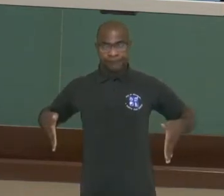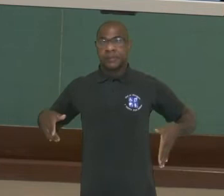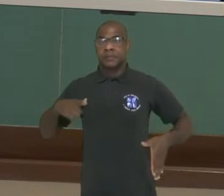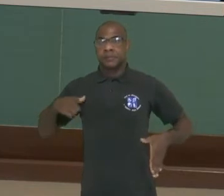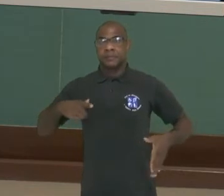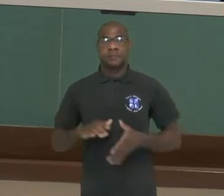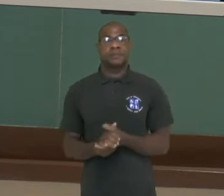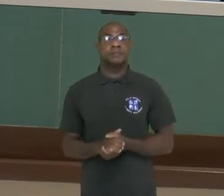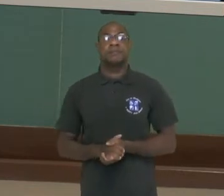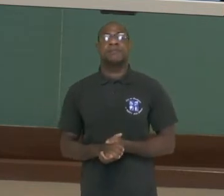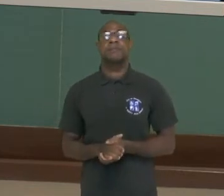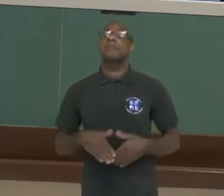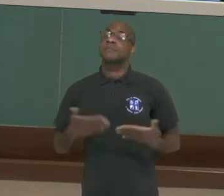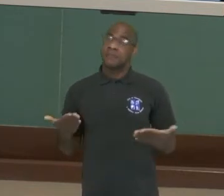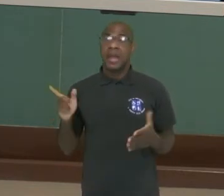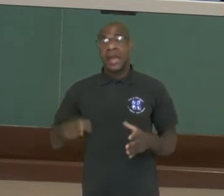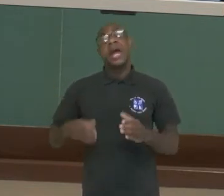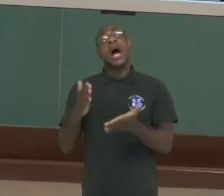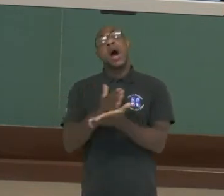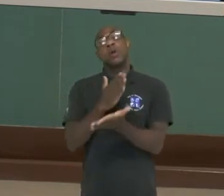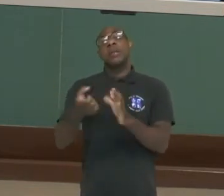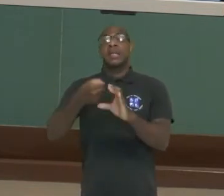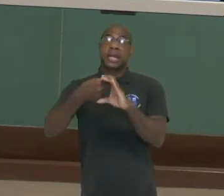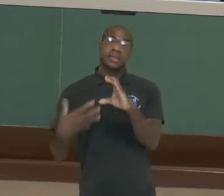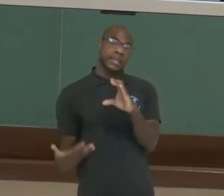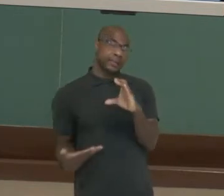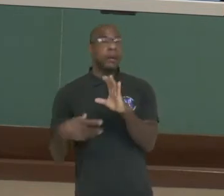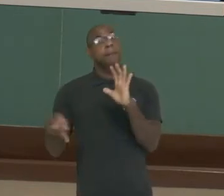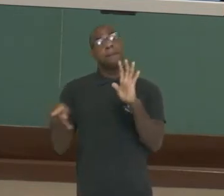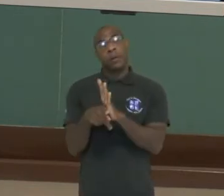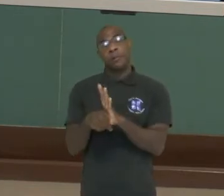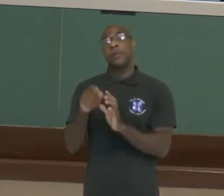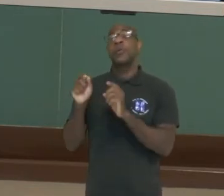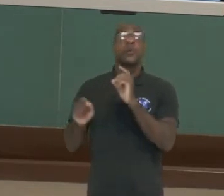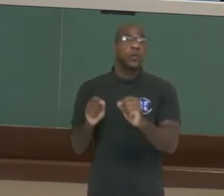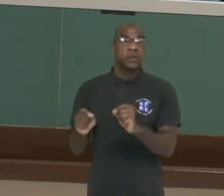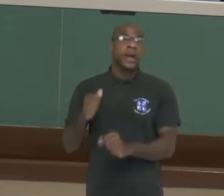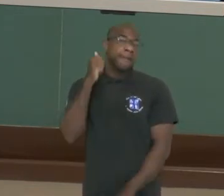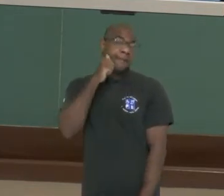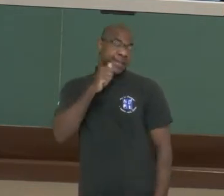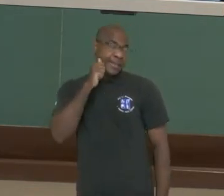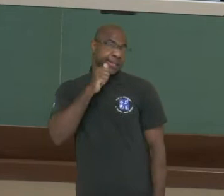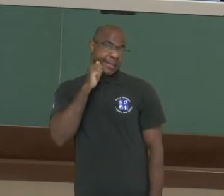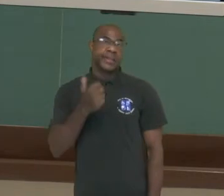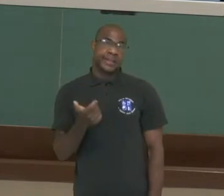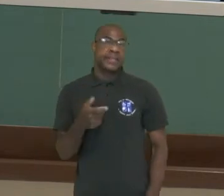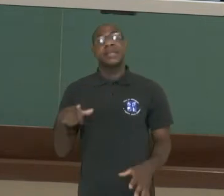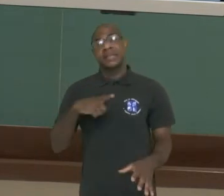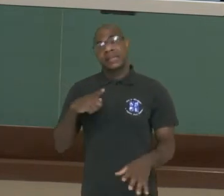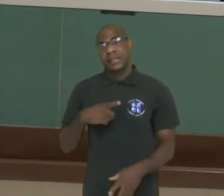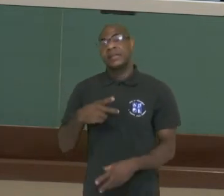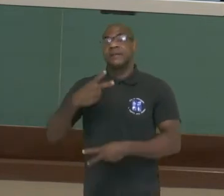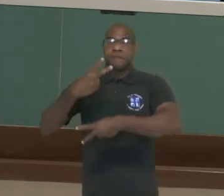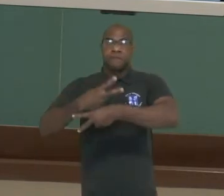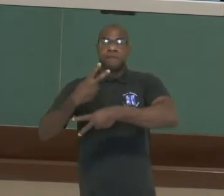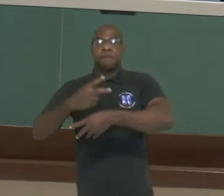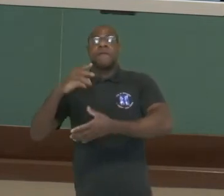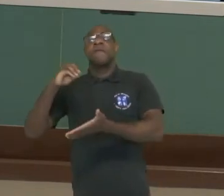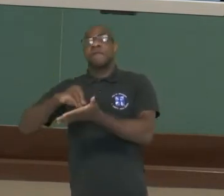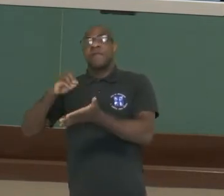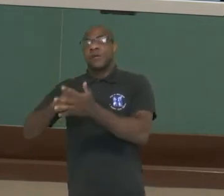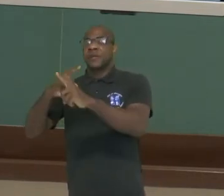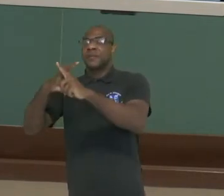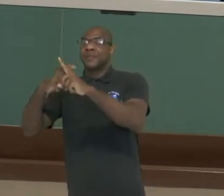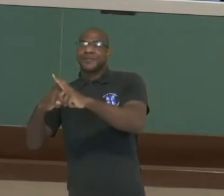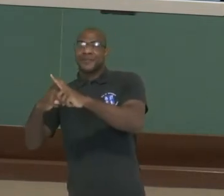Então, essas são algumas características da menina portadora aí da síndrome de